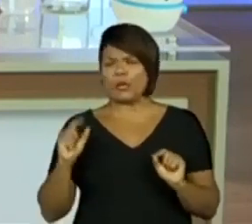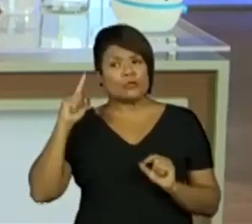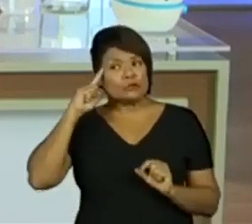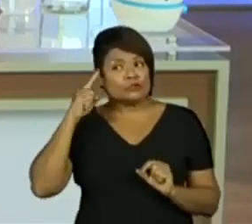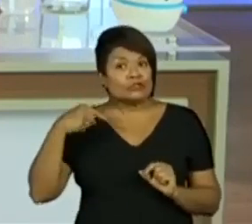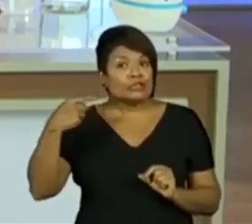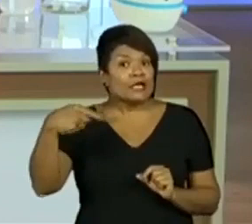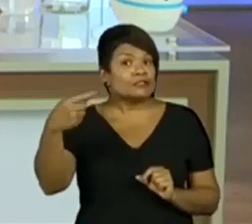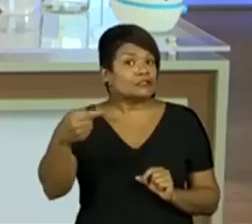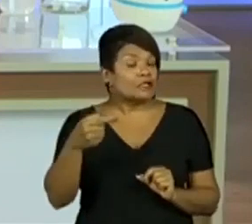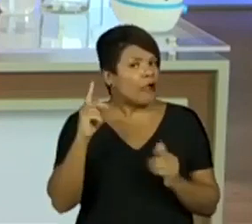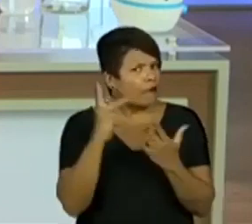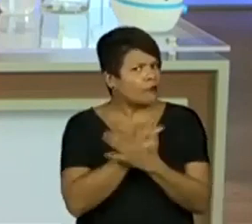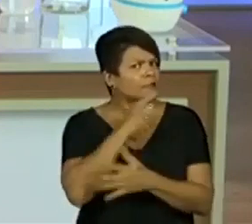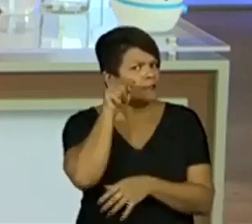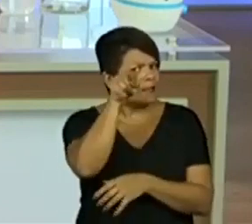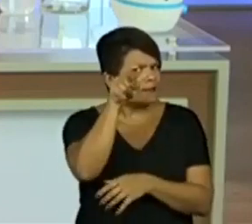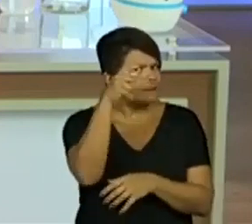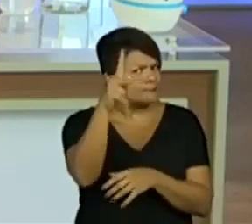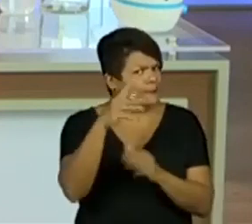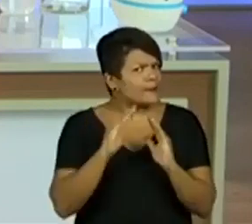cotidiano, inclusive aí na sua casa.